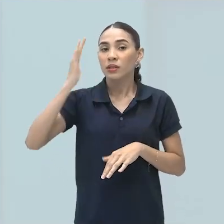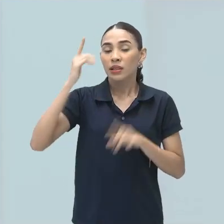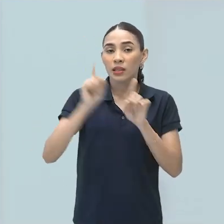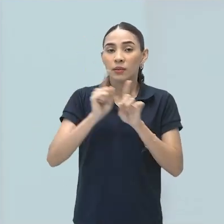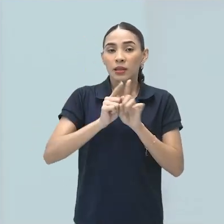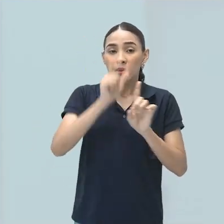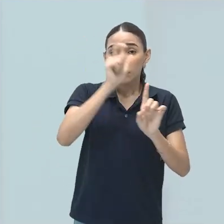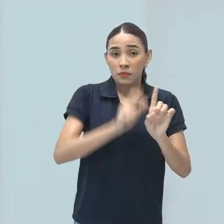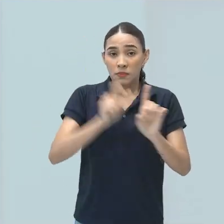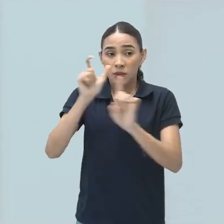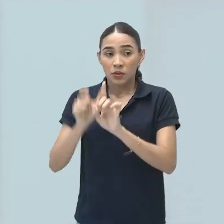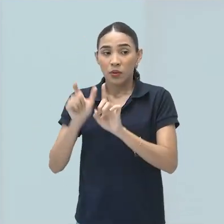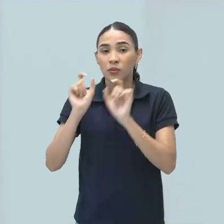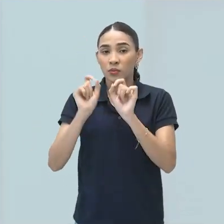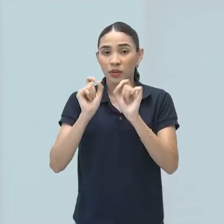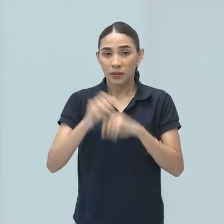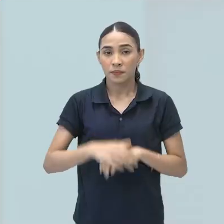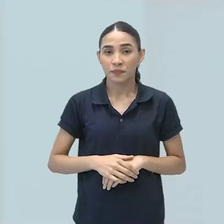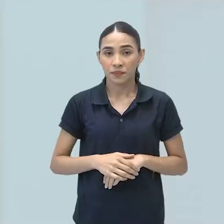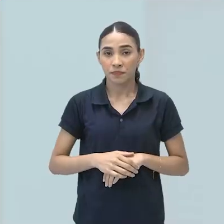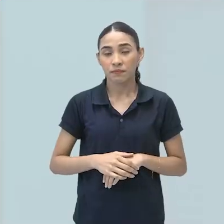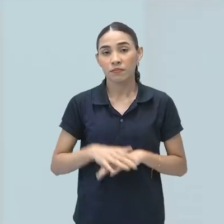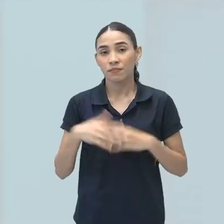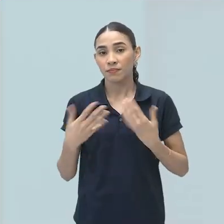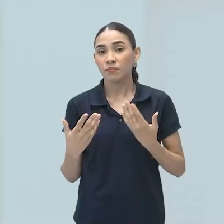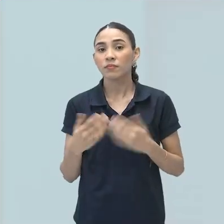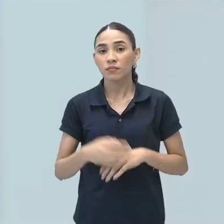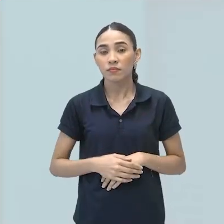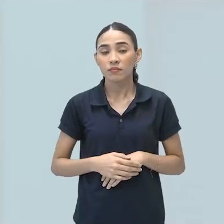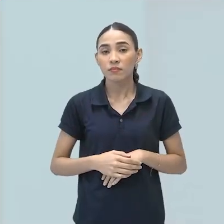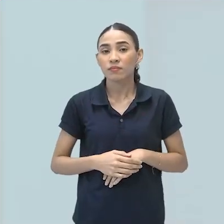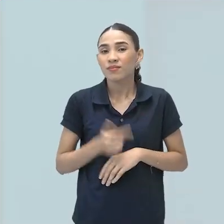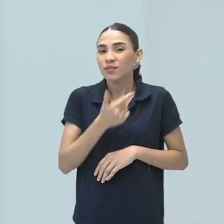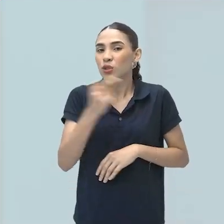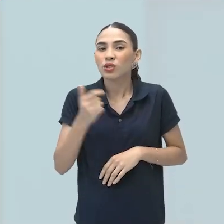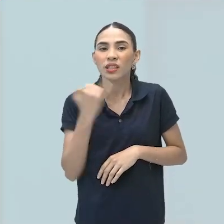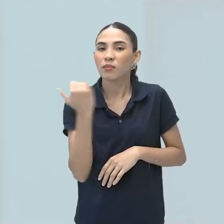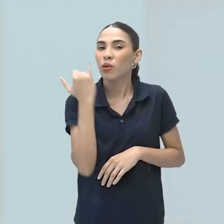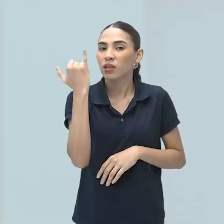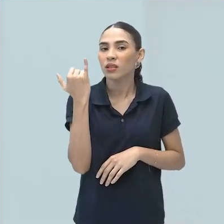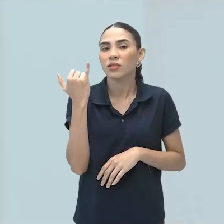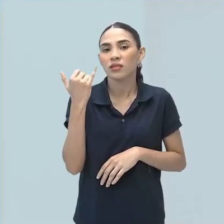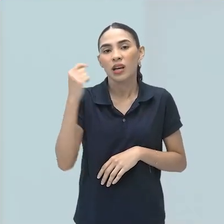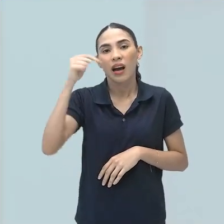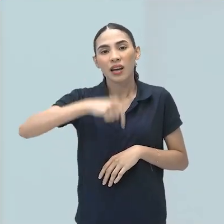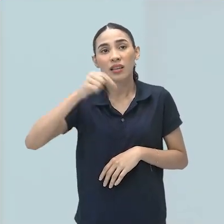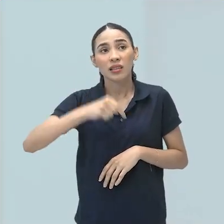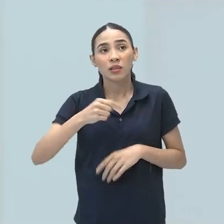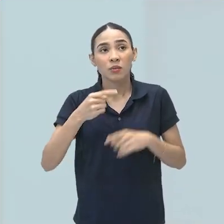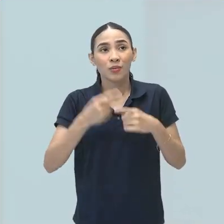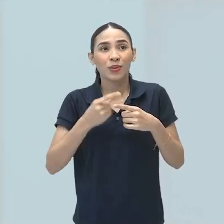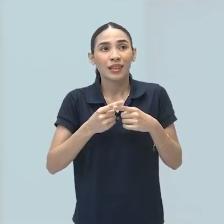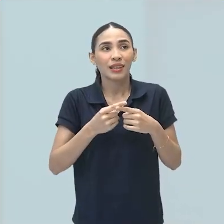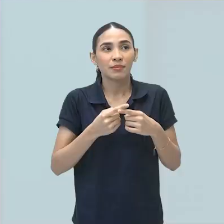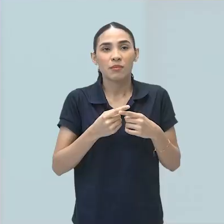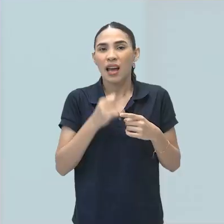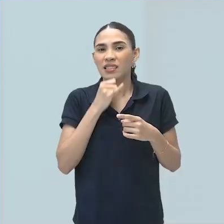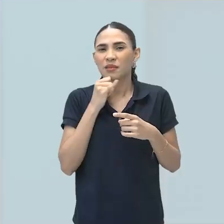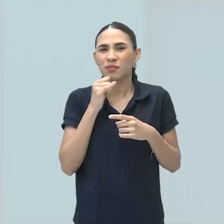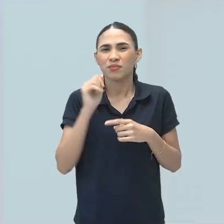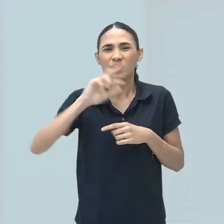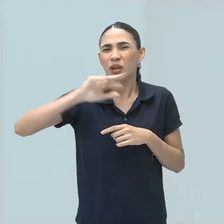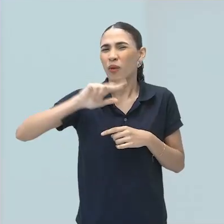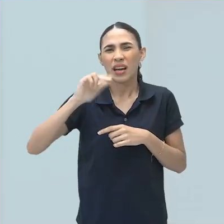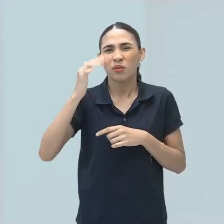essas pessoas que seriam, né, pouco importantes, porque, novamente, não nomearam ruas,